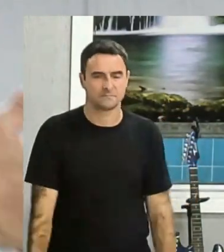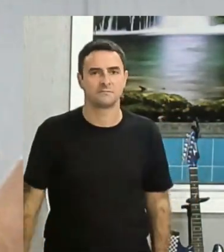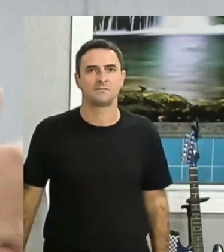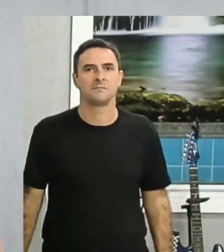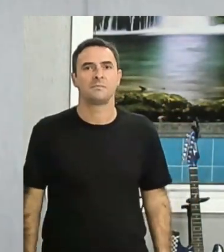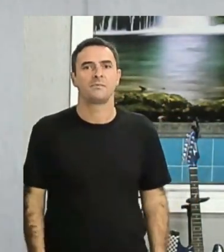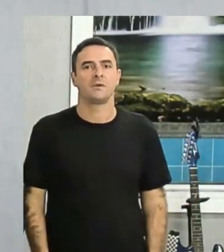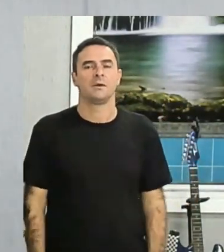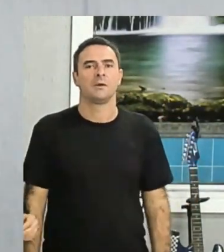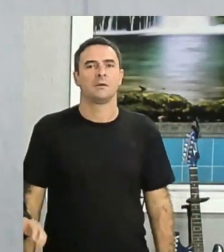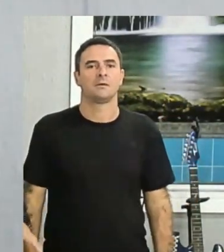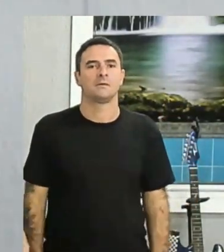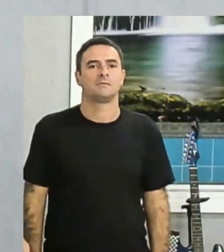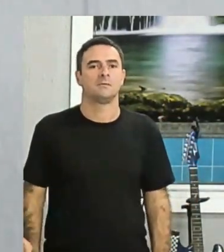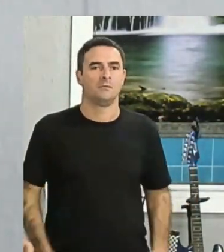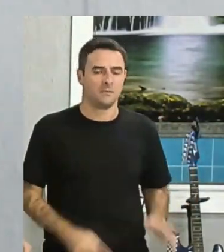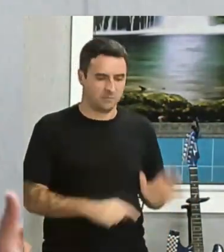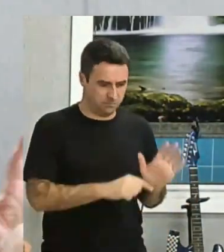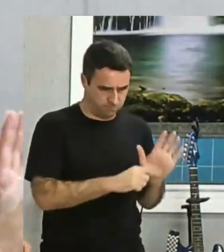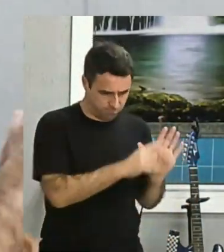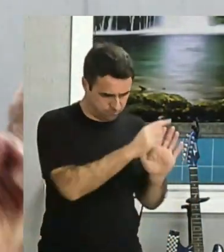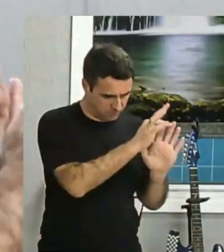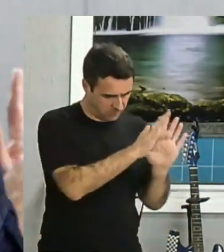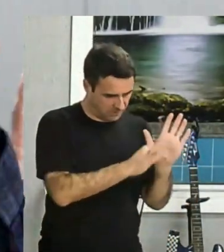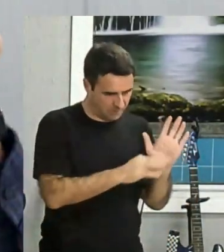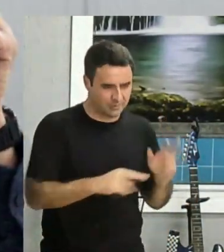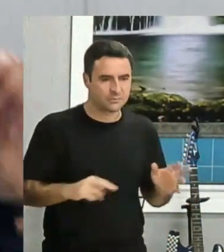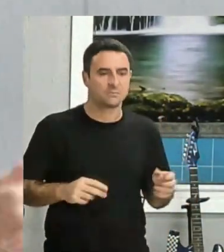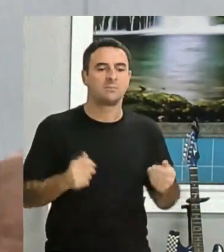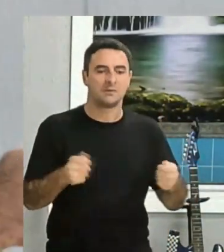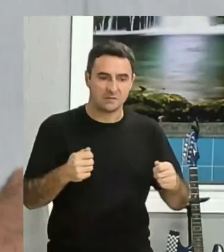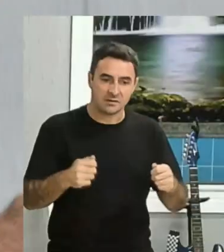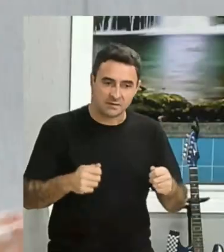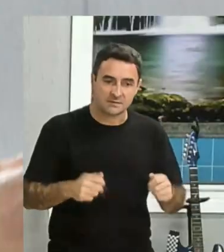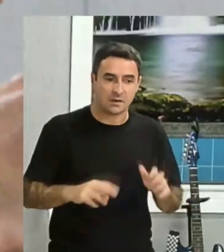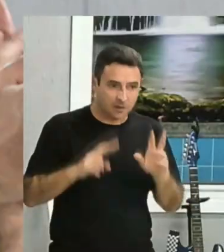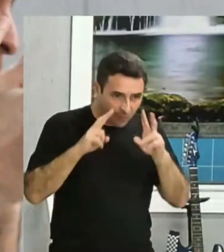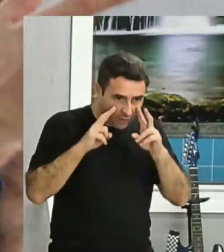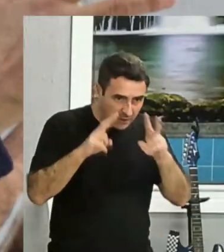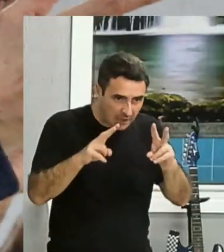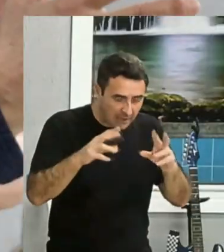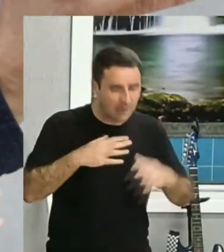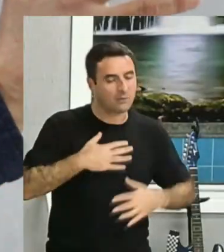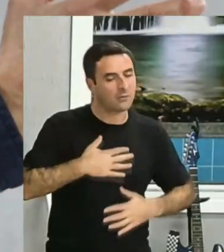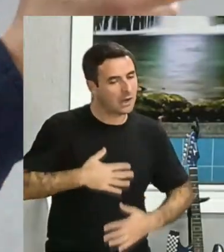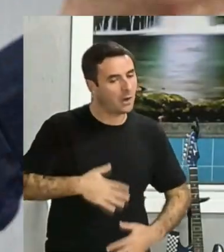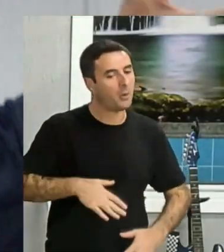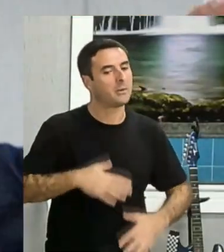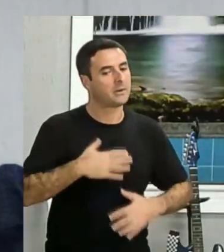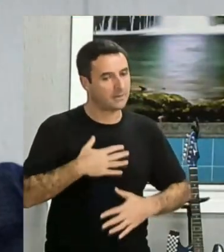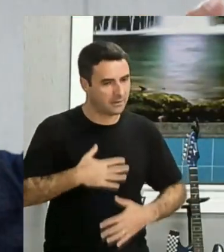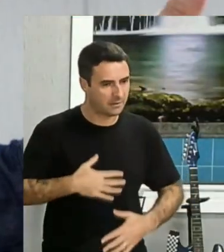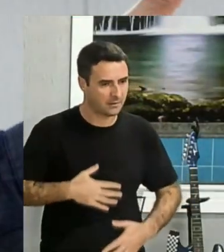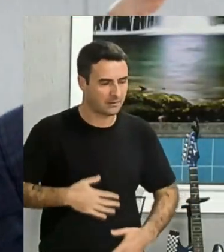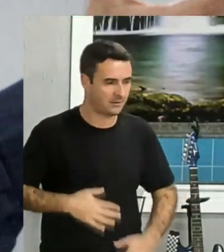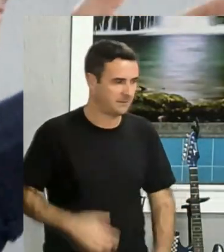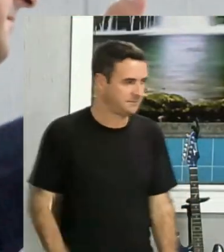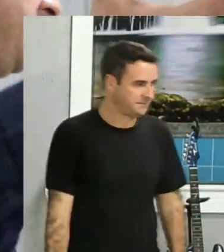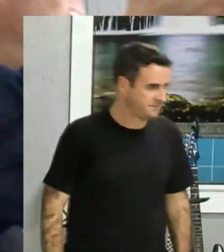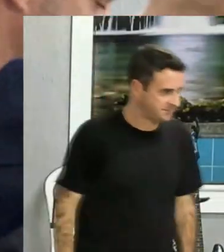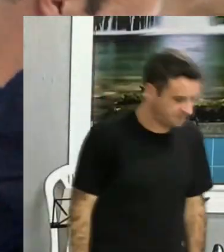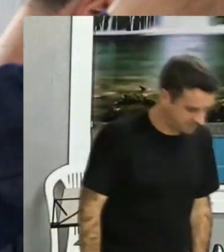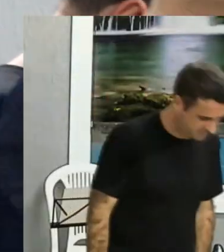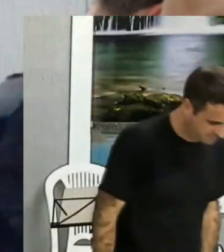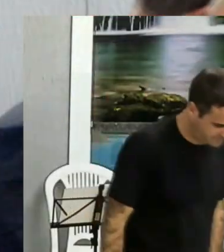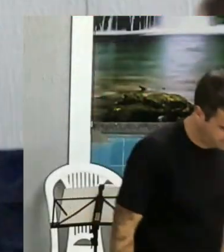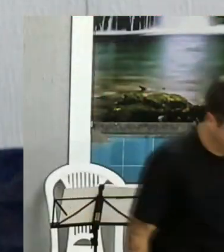apocalíptica, lança mão de muitos símbolos. E o próprio texto vai decifrar, né?